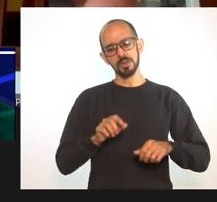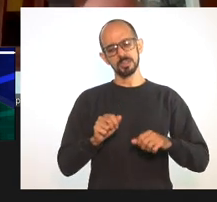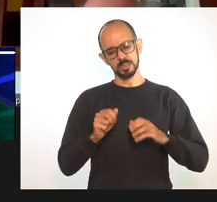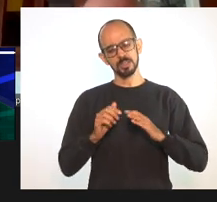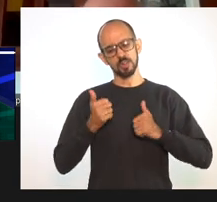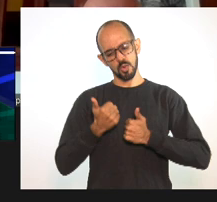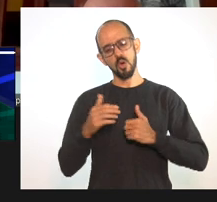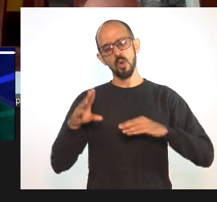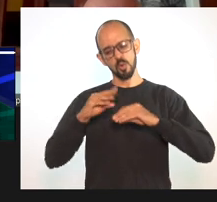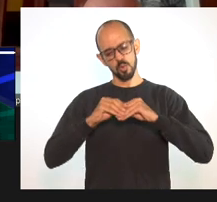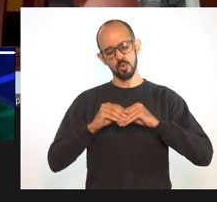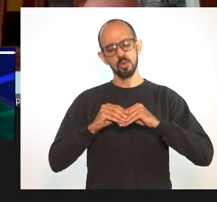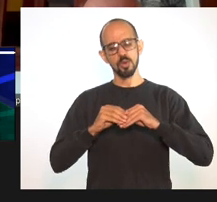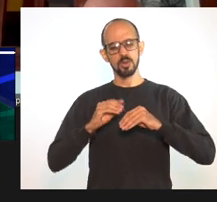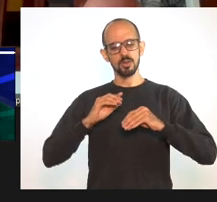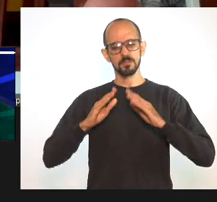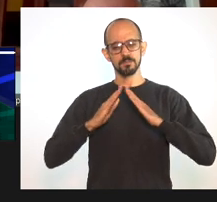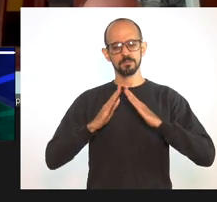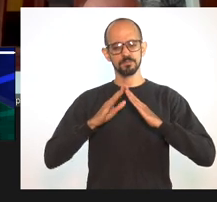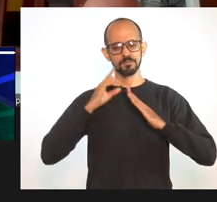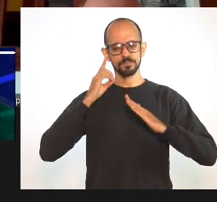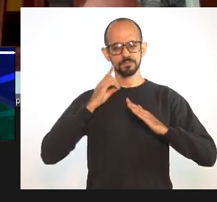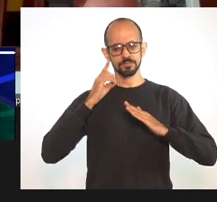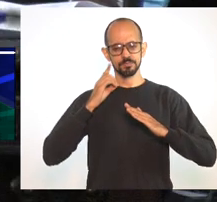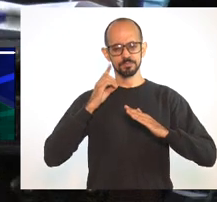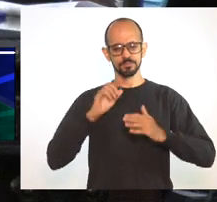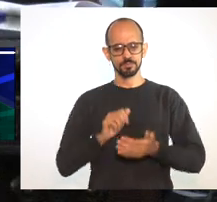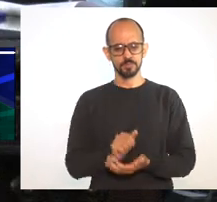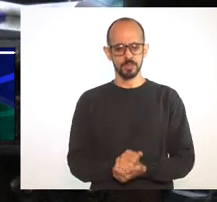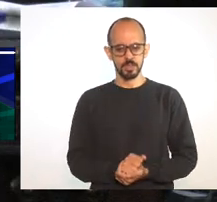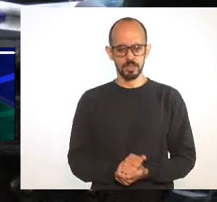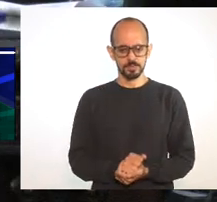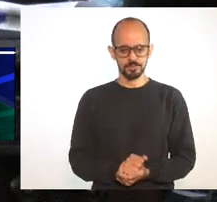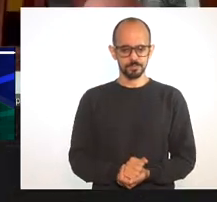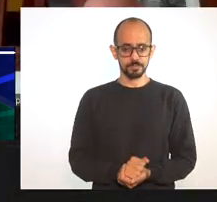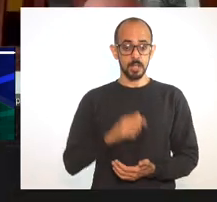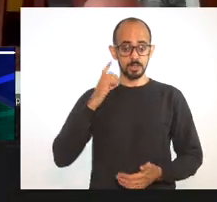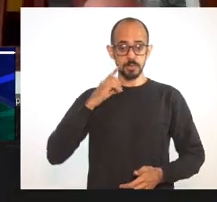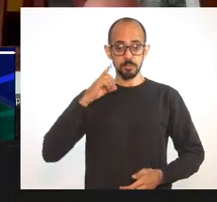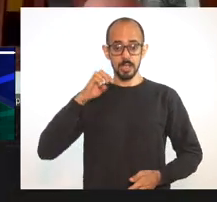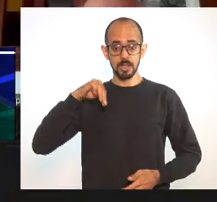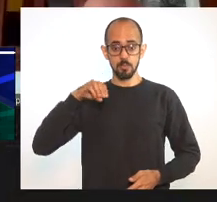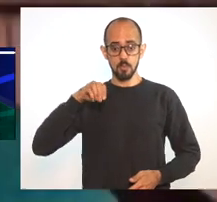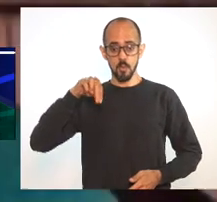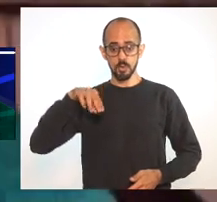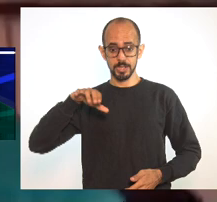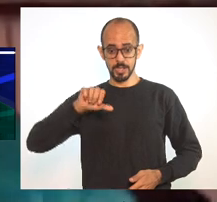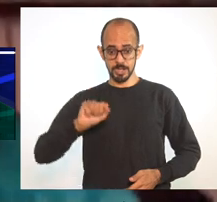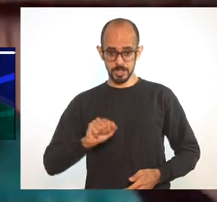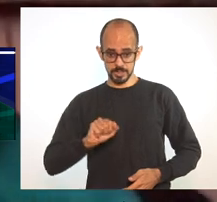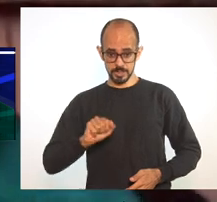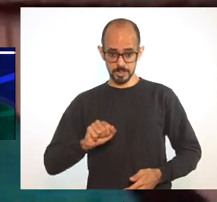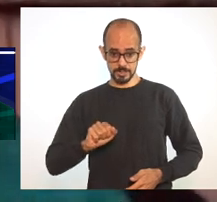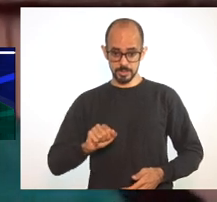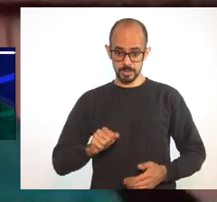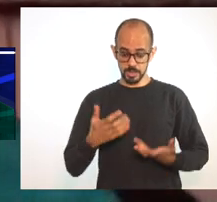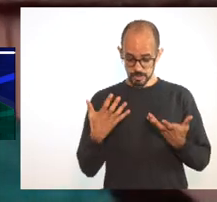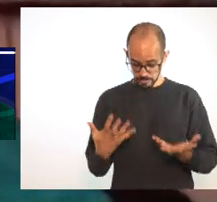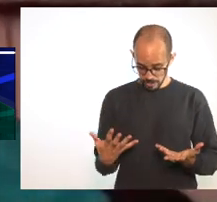Janeiro. Obrigada. Declaração de voto. Deputada Mônica. Obrigada, presidenta.